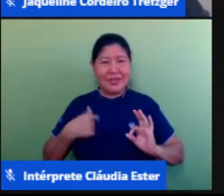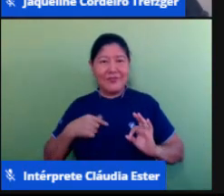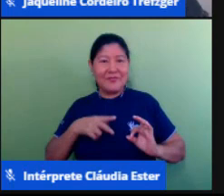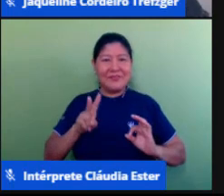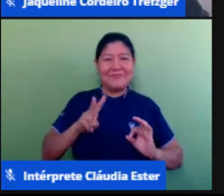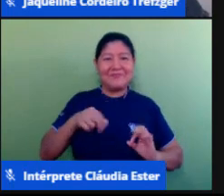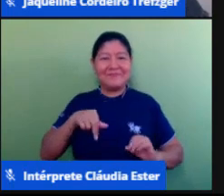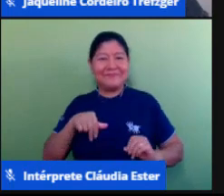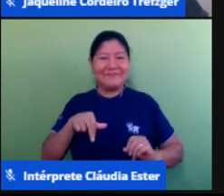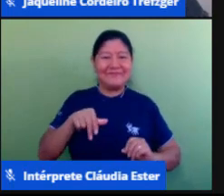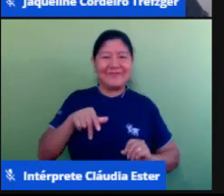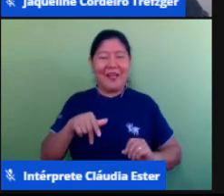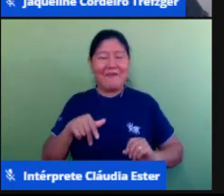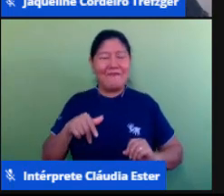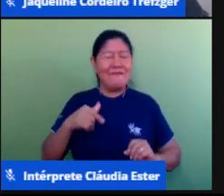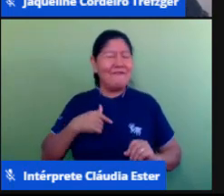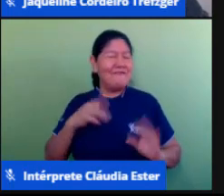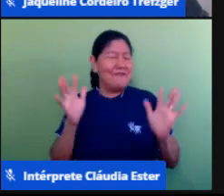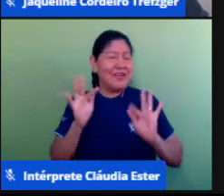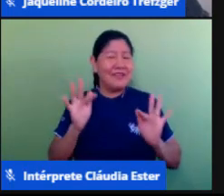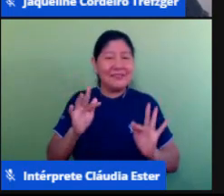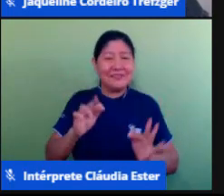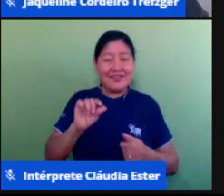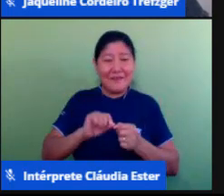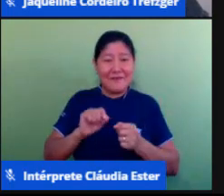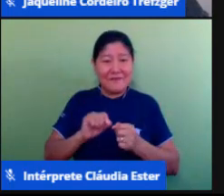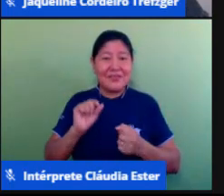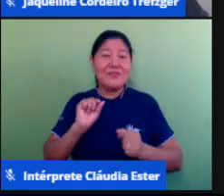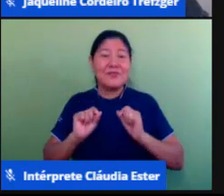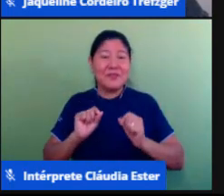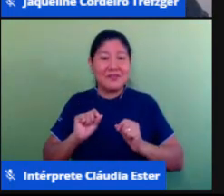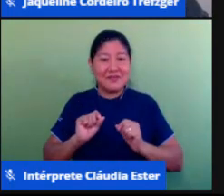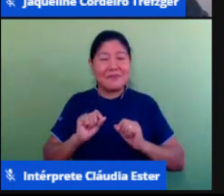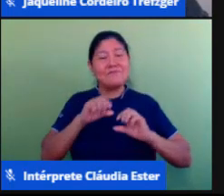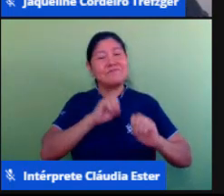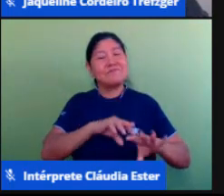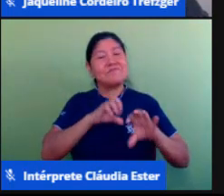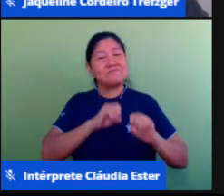e não era terror, era de...